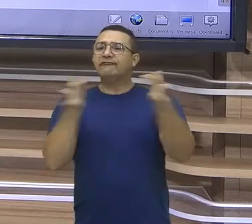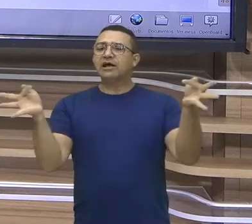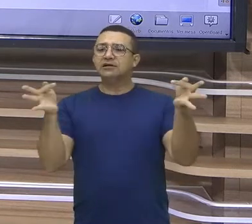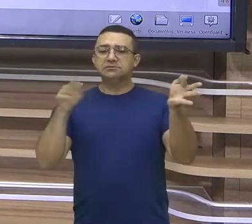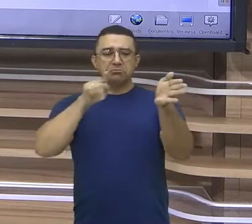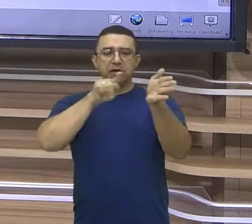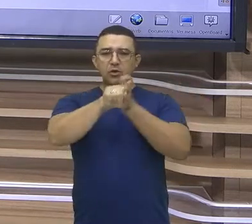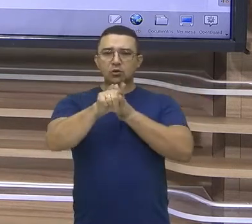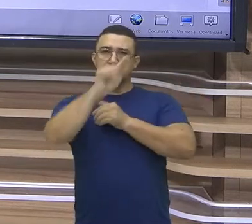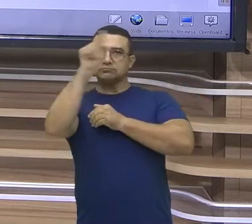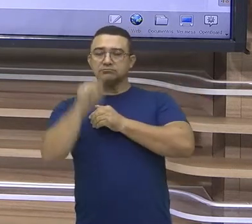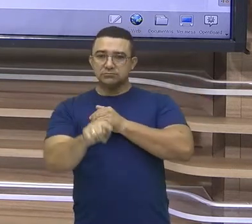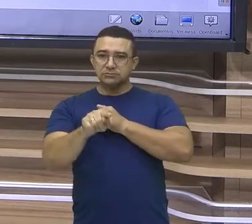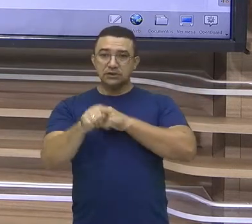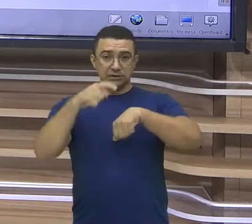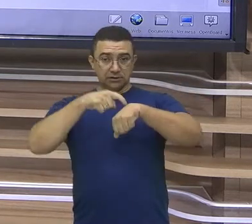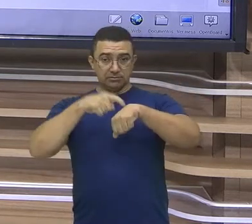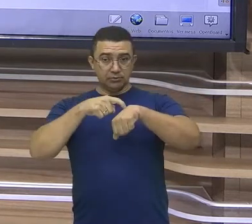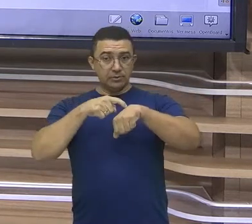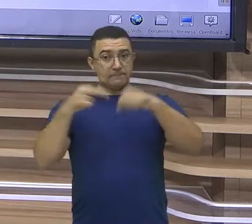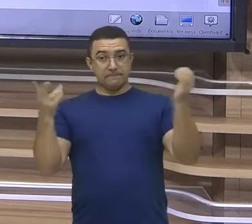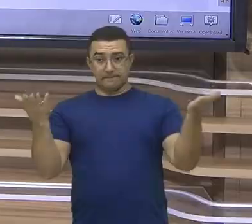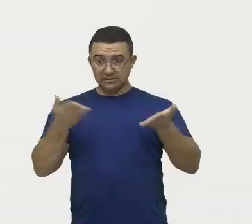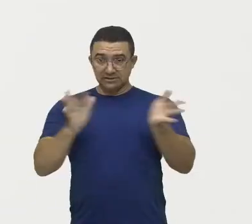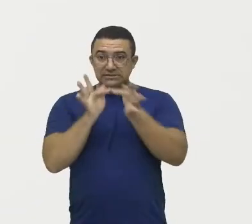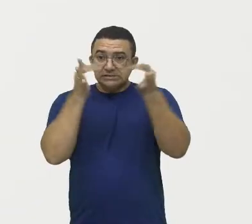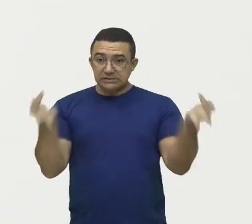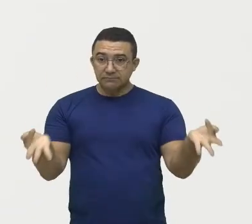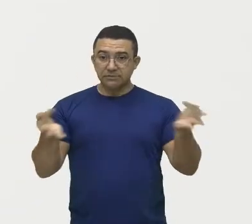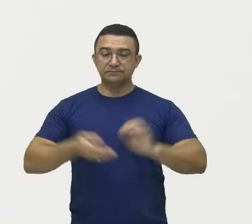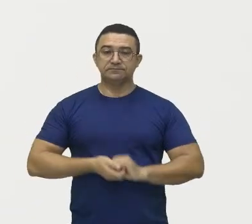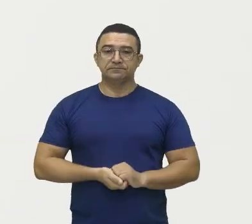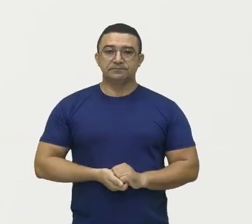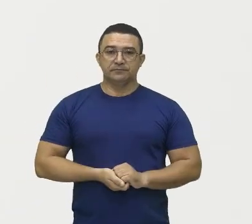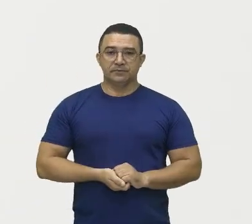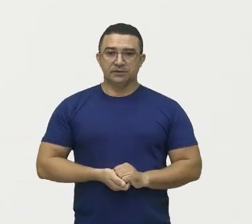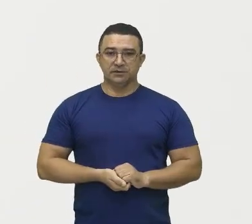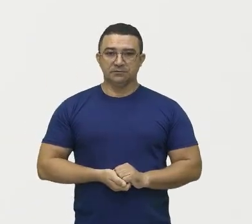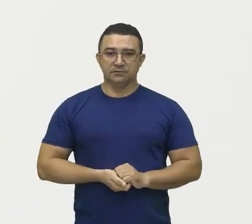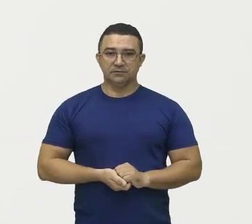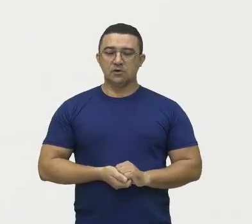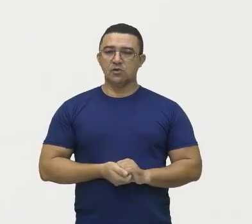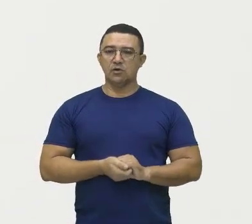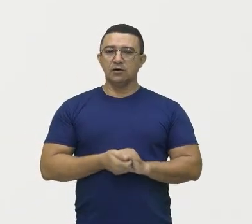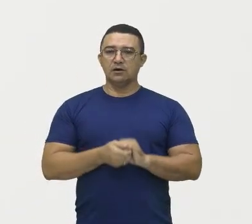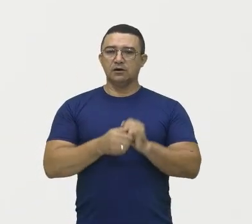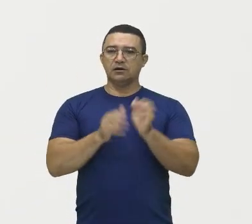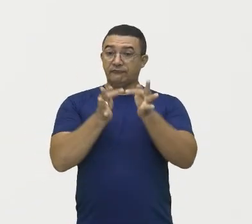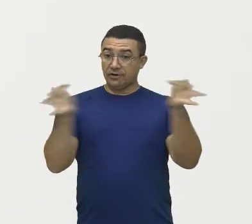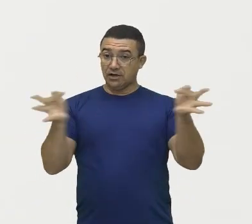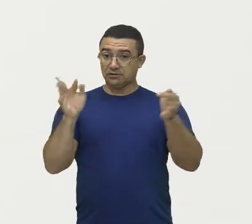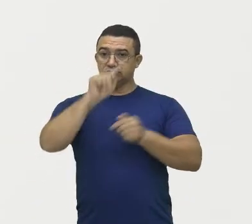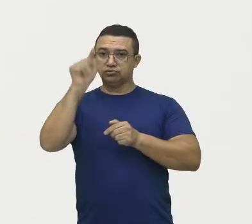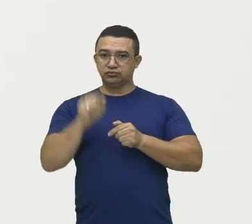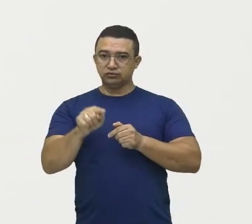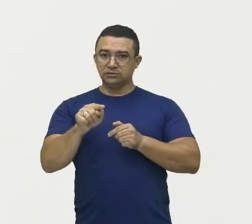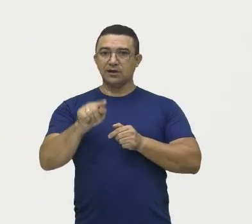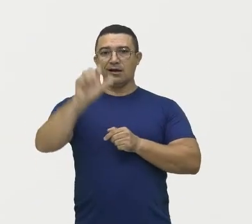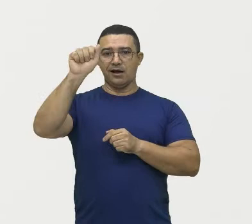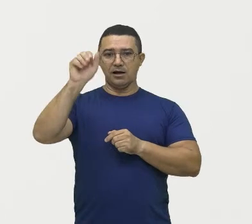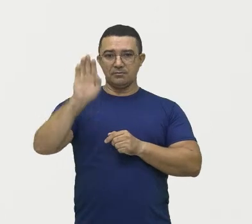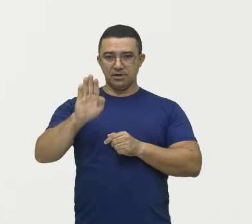Simple Present. Vamos dar uma olhadinha na questão novamente? Olha só então, gente. Na forma interrogativa nós tínhamos da letra A até a letra